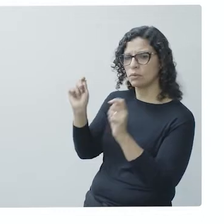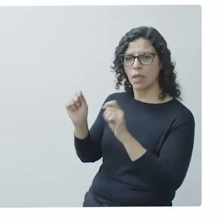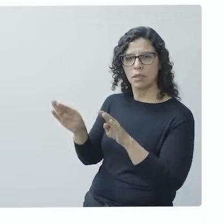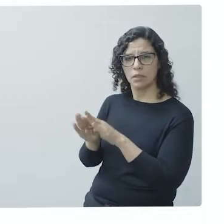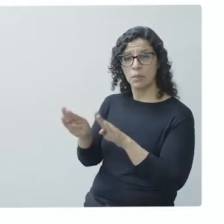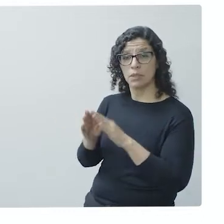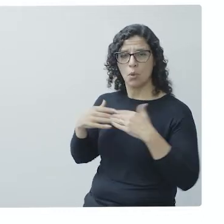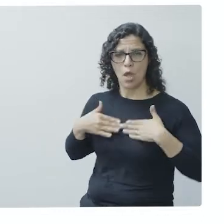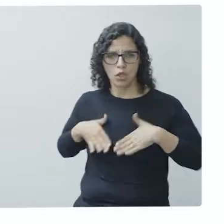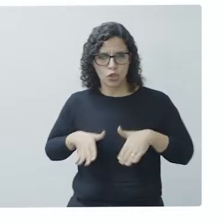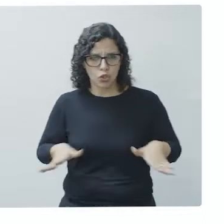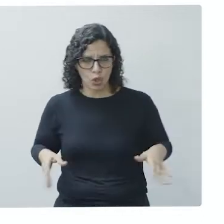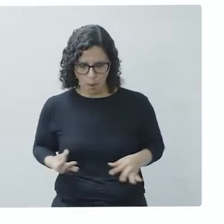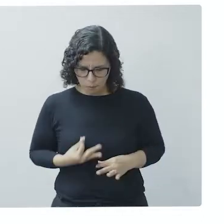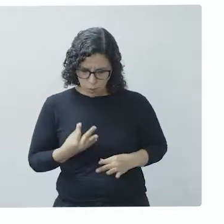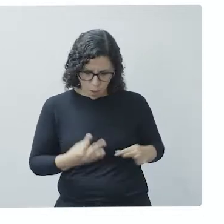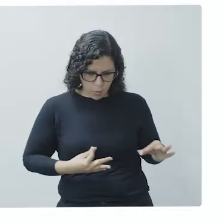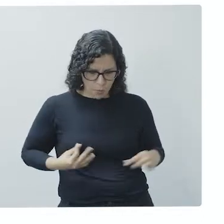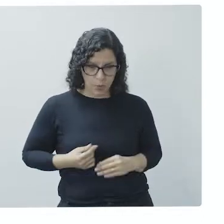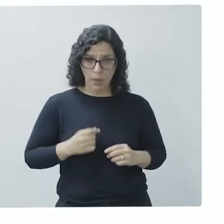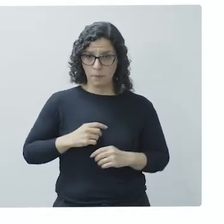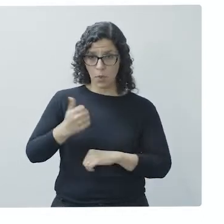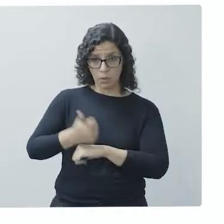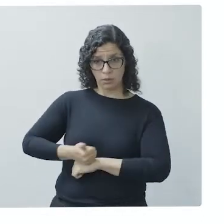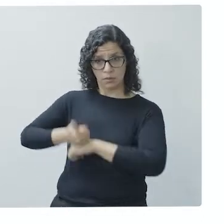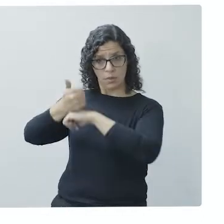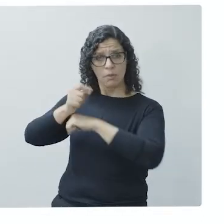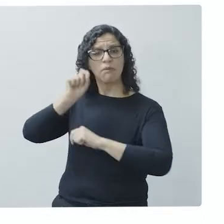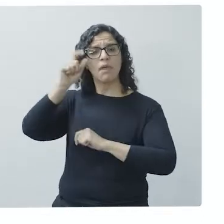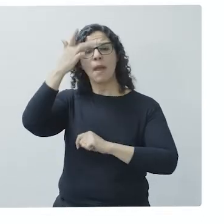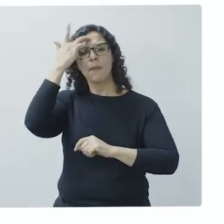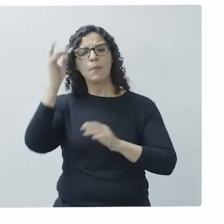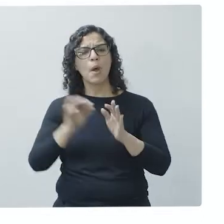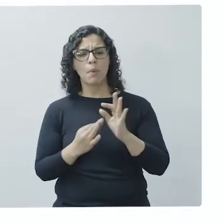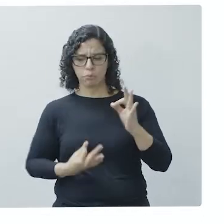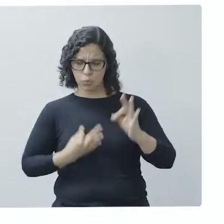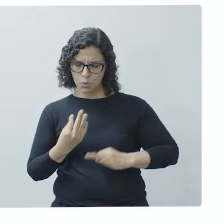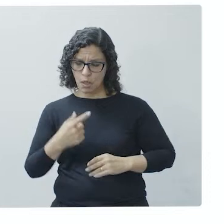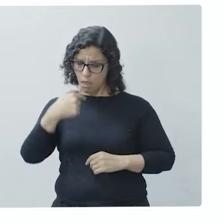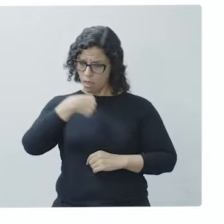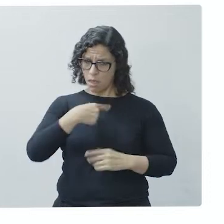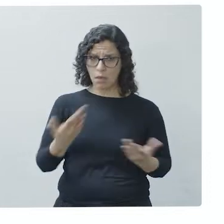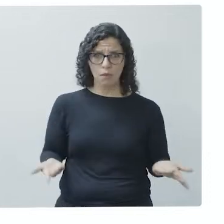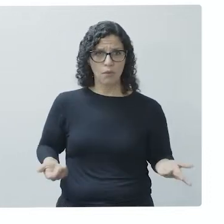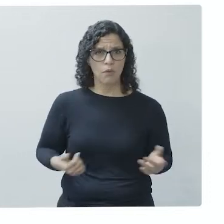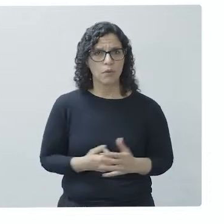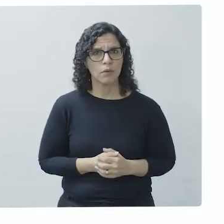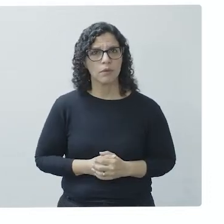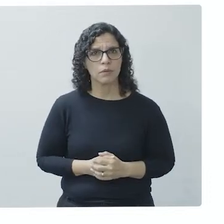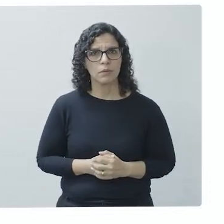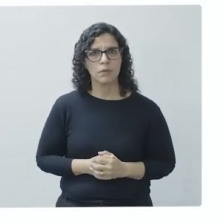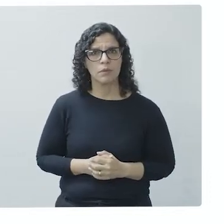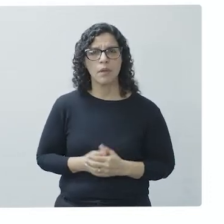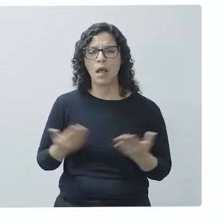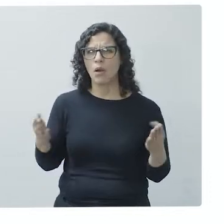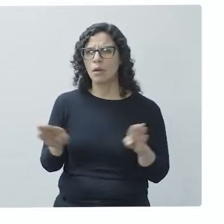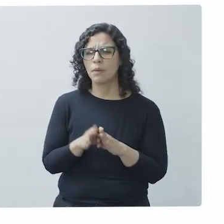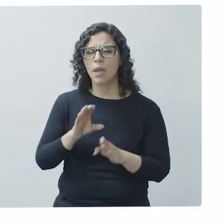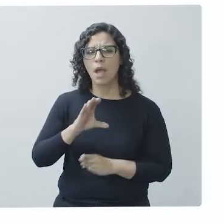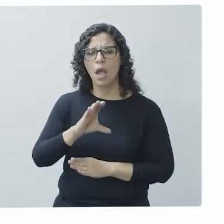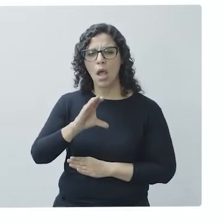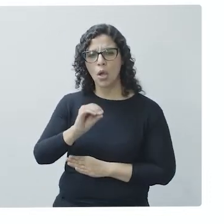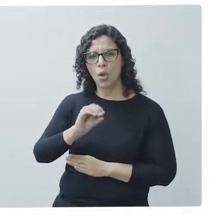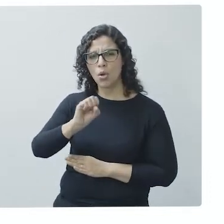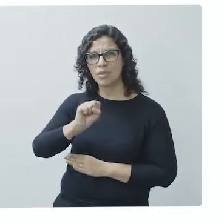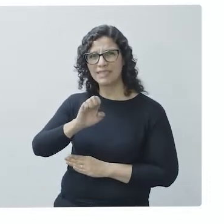Então, os vestidos e enfeites de nossa ama, quem é que os cose, senão eu? Então, coser, do